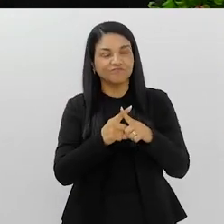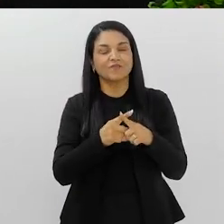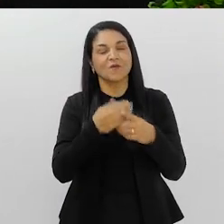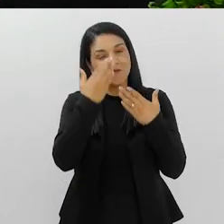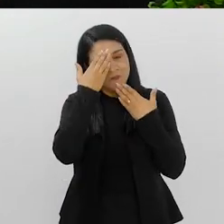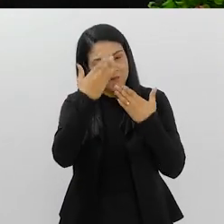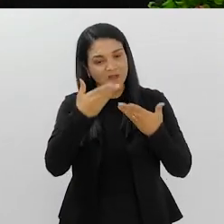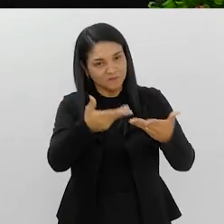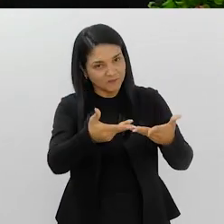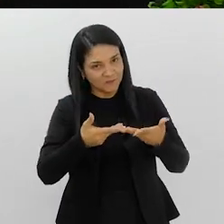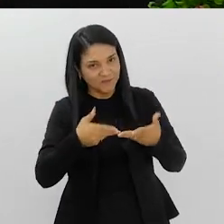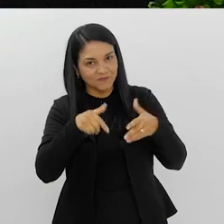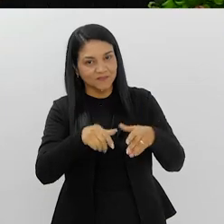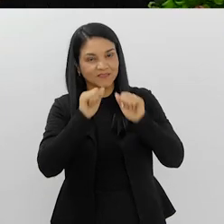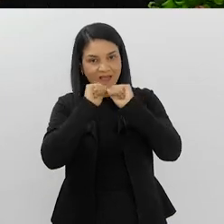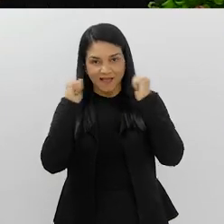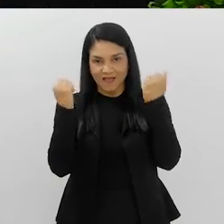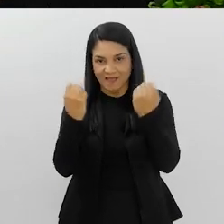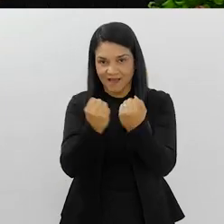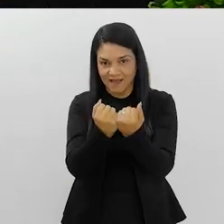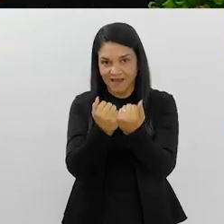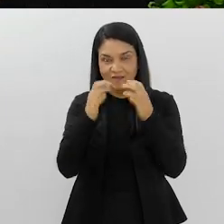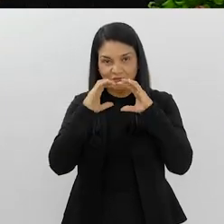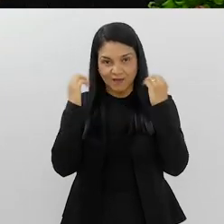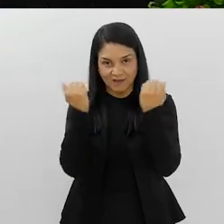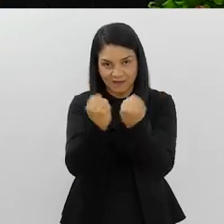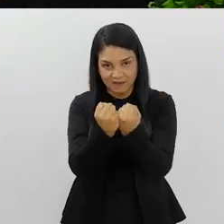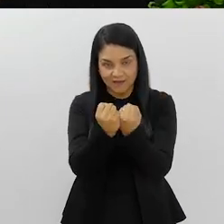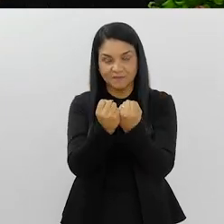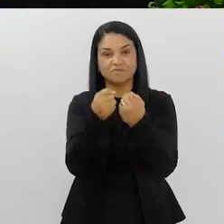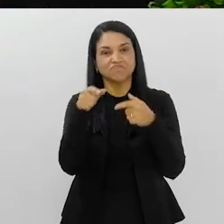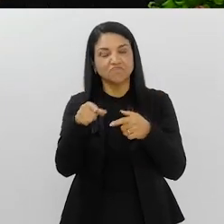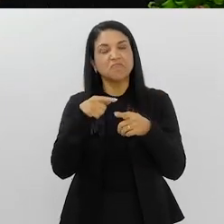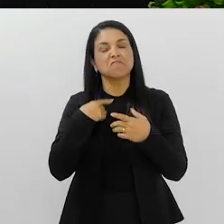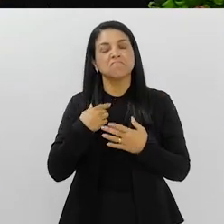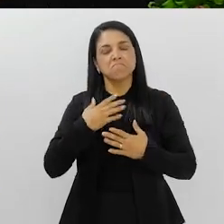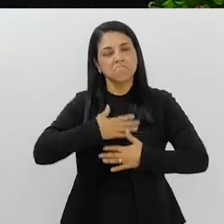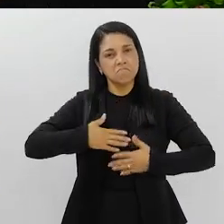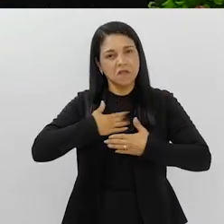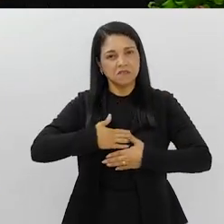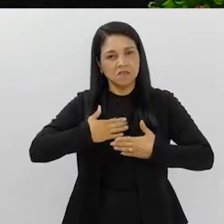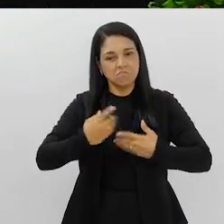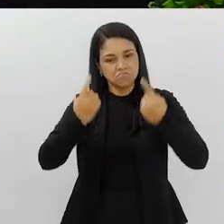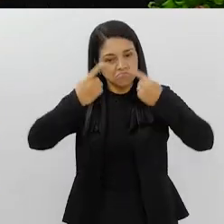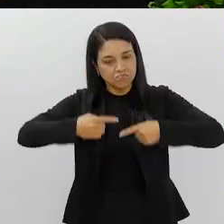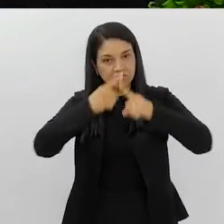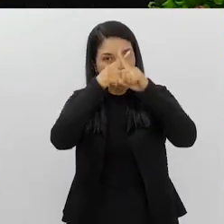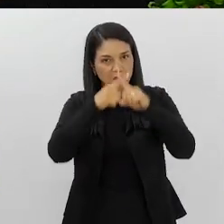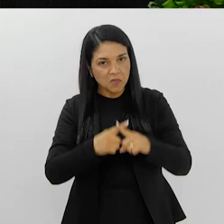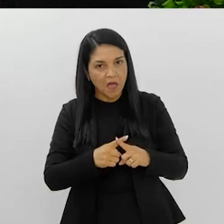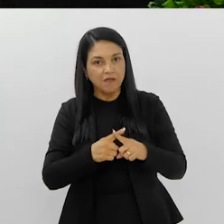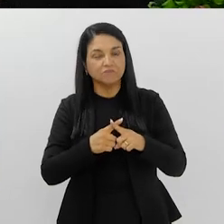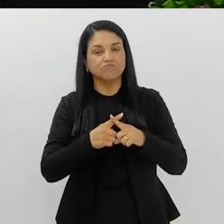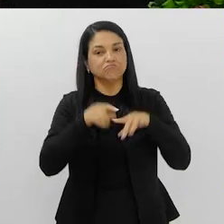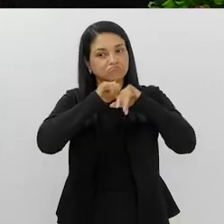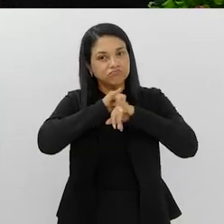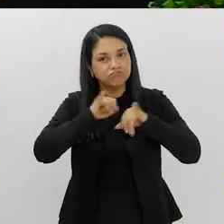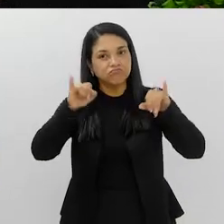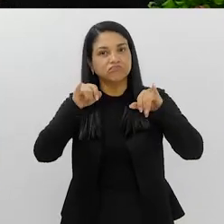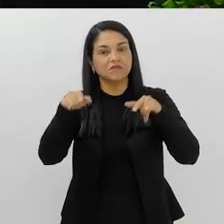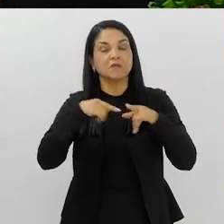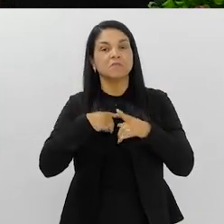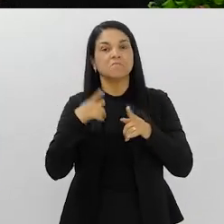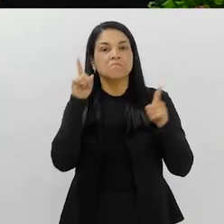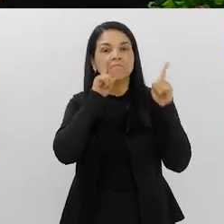obrigado. Foi um prazer mais uma vez estar aqui com você falando sobre esse campeonato que teve, como você disse, uma grande repercussão e acabou com o Maricá